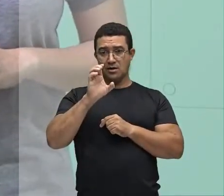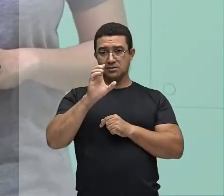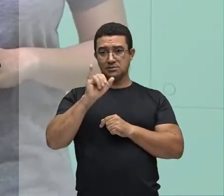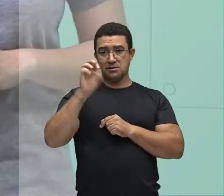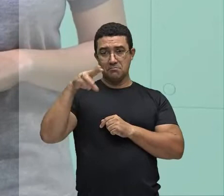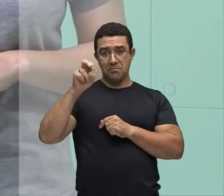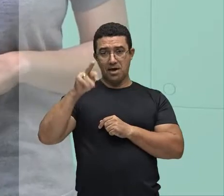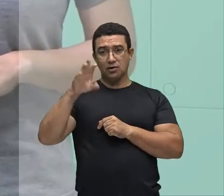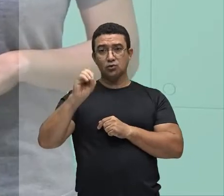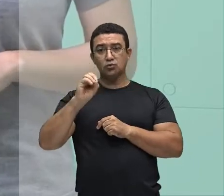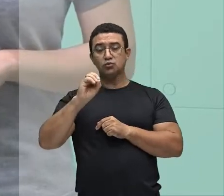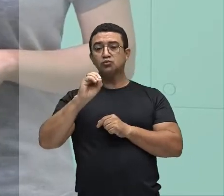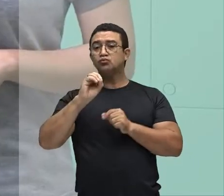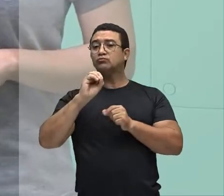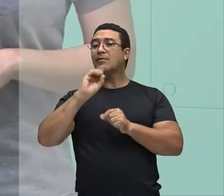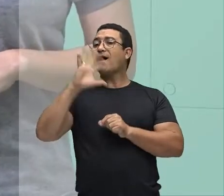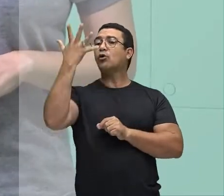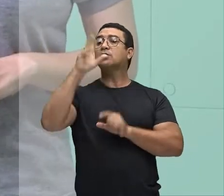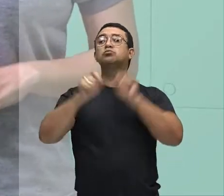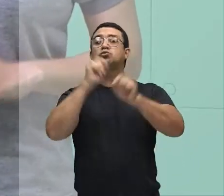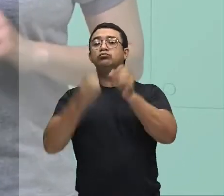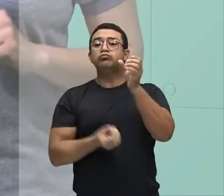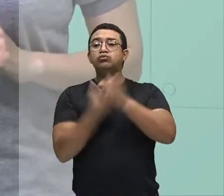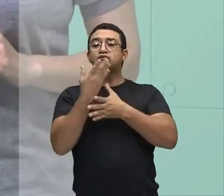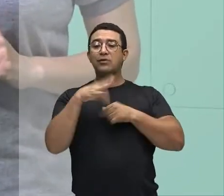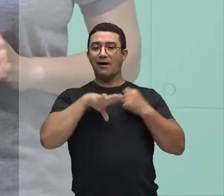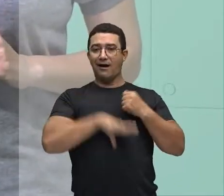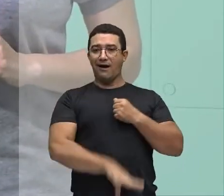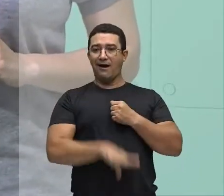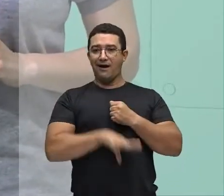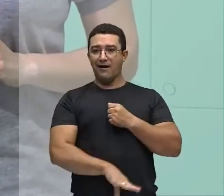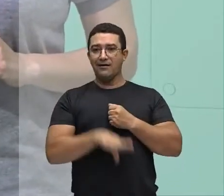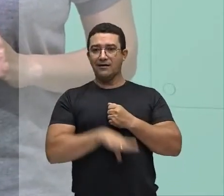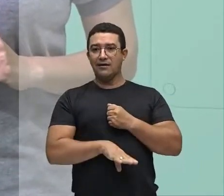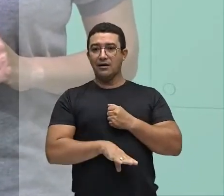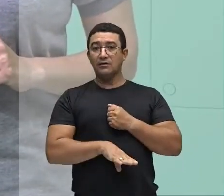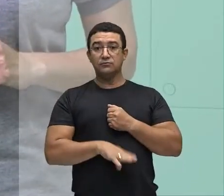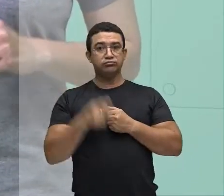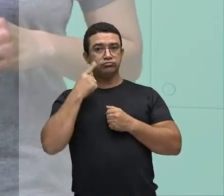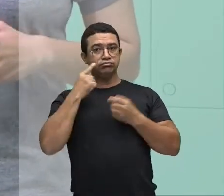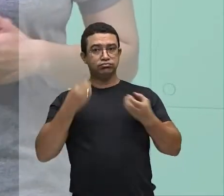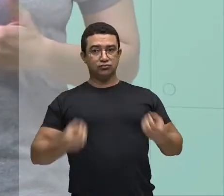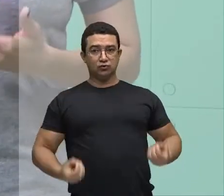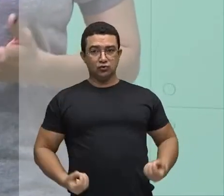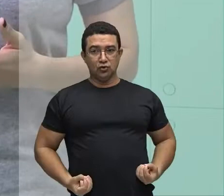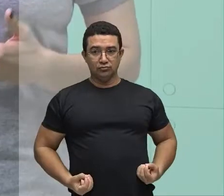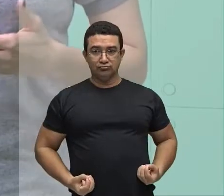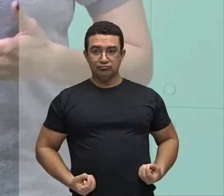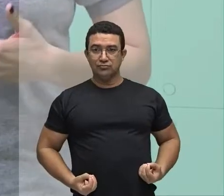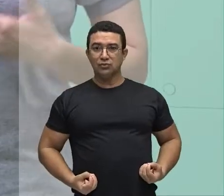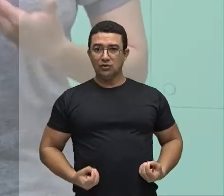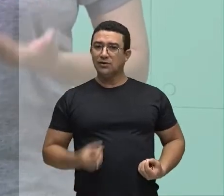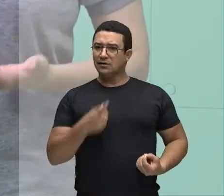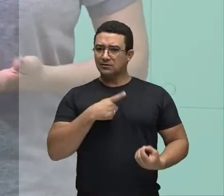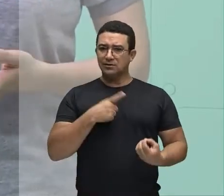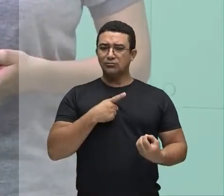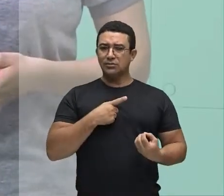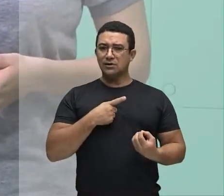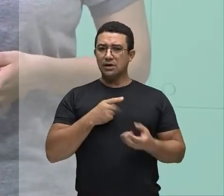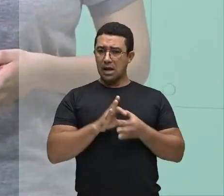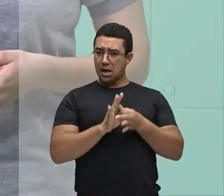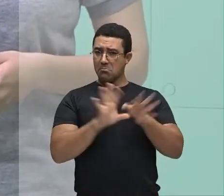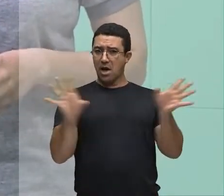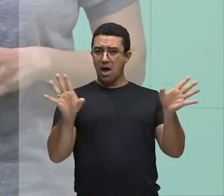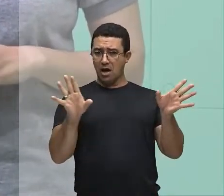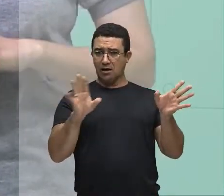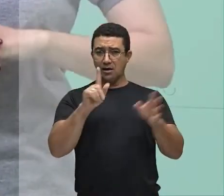pouquinho do processo. Nós temos aqui o ovário. O ovário, temos 2 ovários. Eles liberam os gametas femininos,